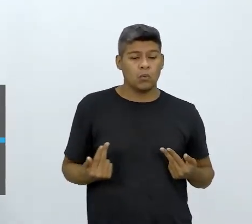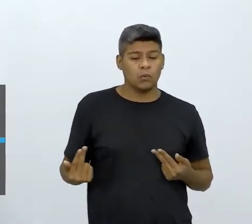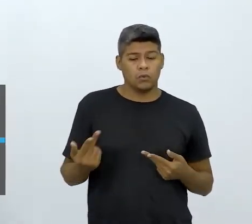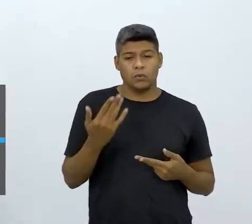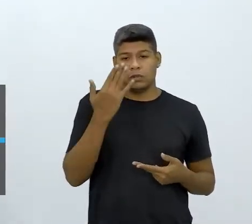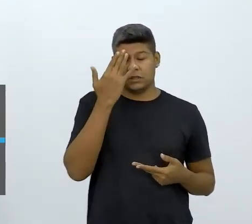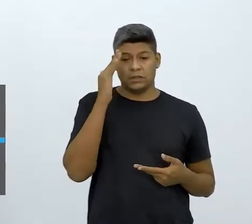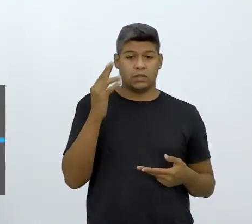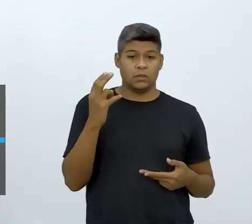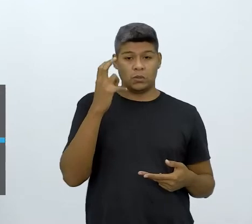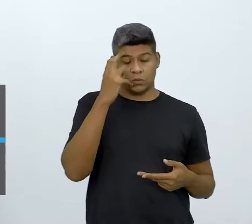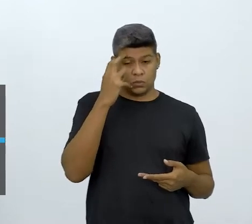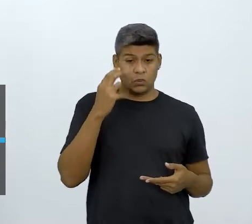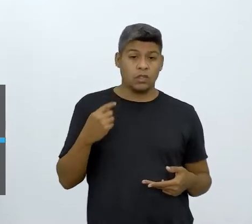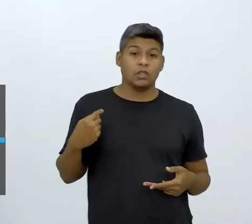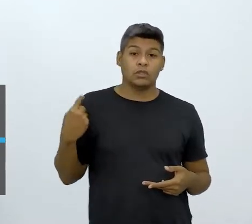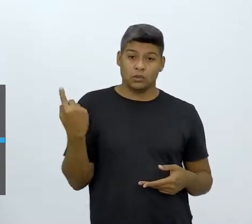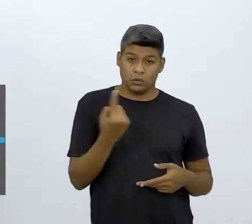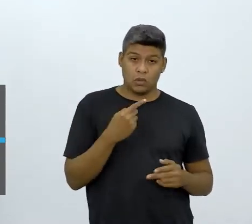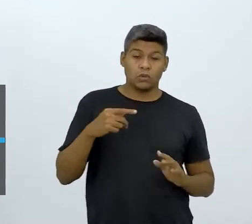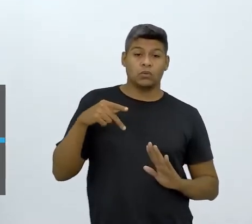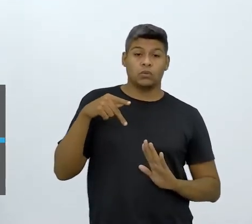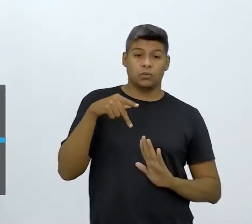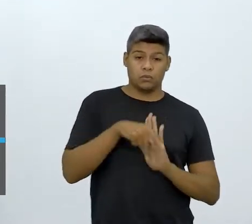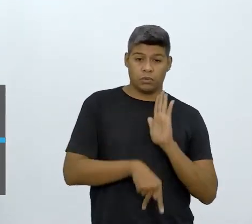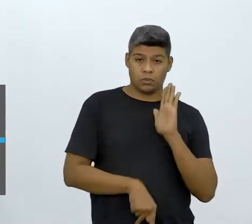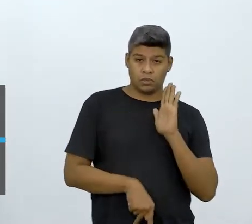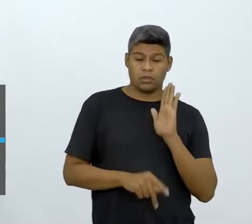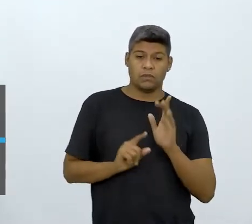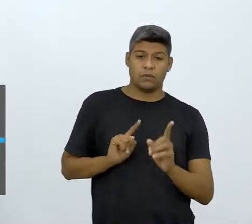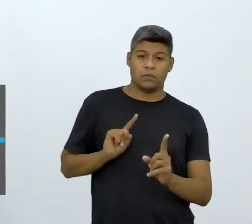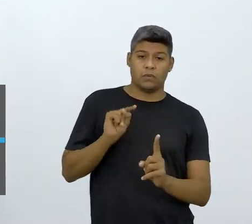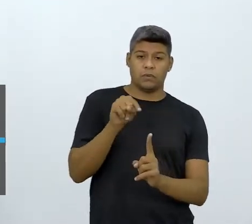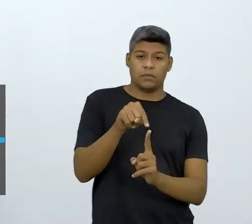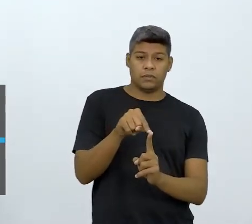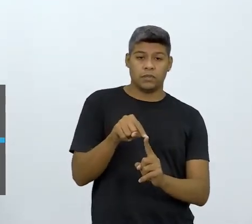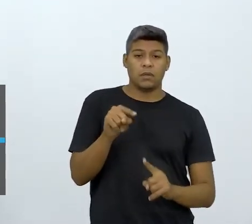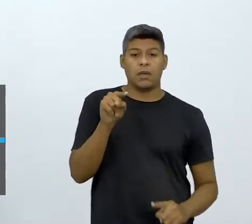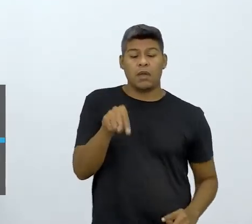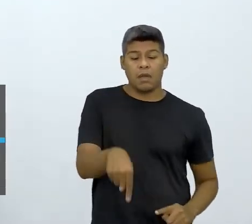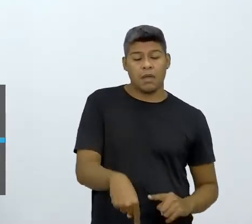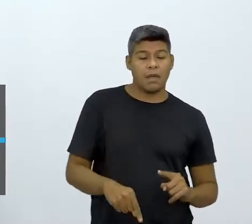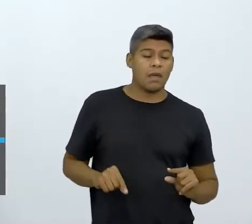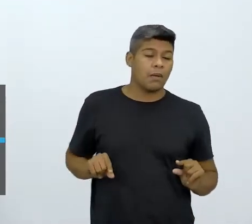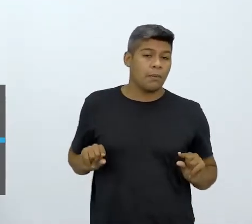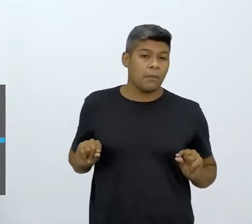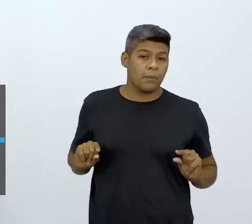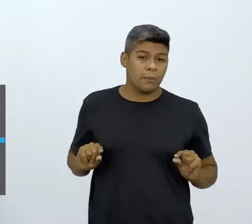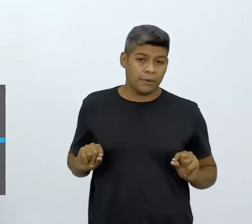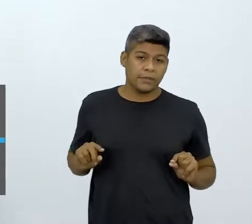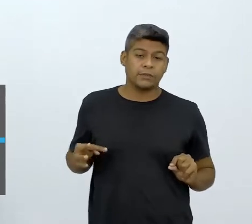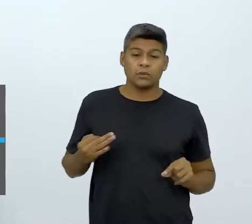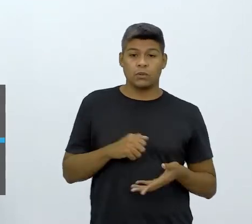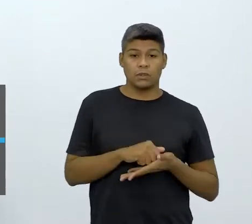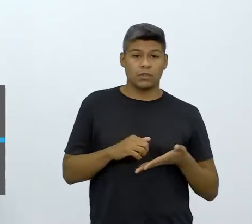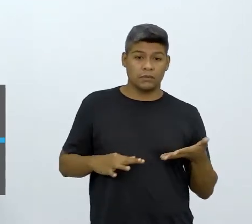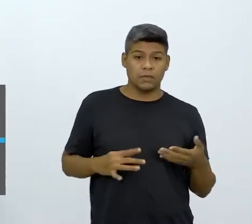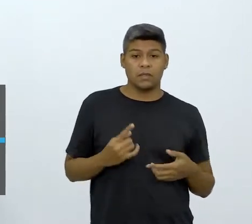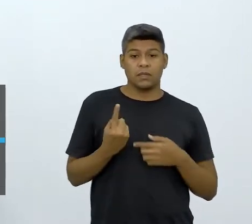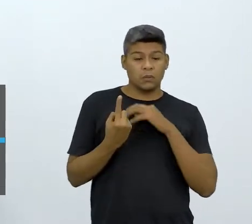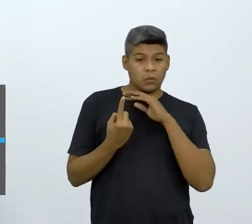cultura. Mas o nosso projeto, o nosso objetivo durante toda essa atividade